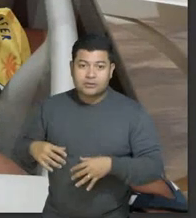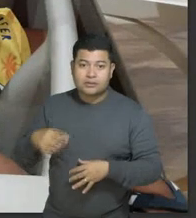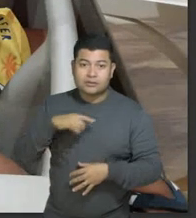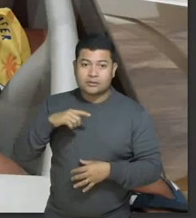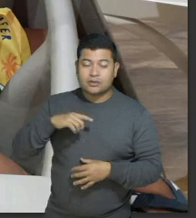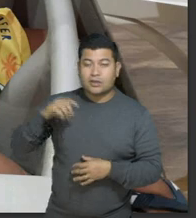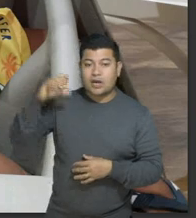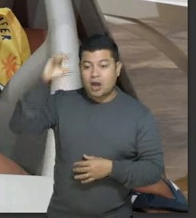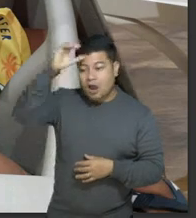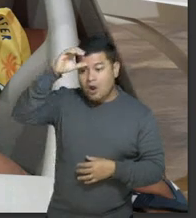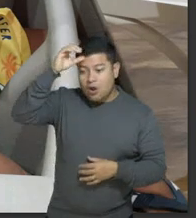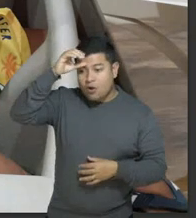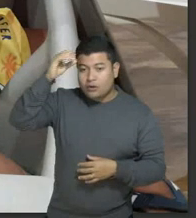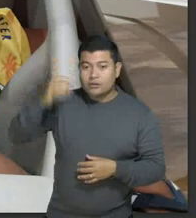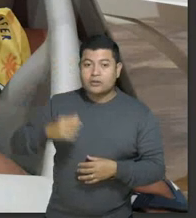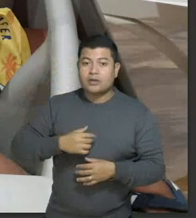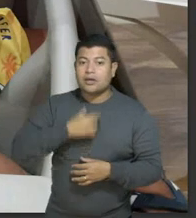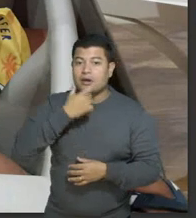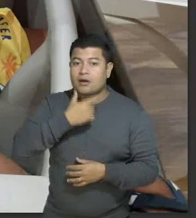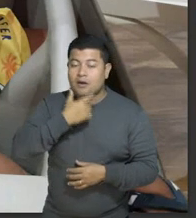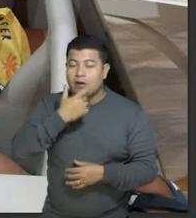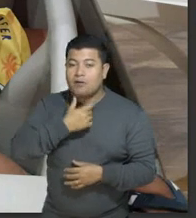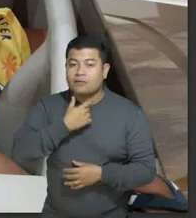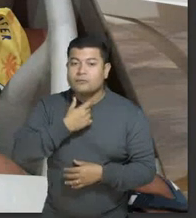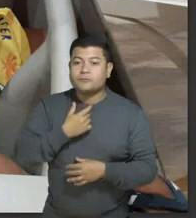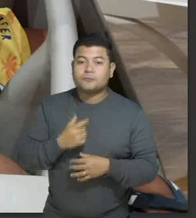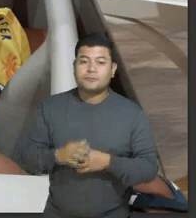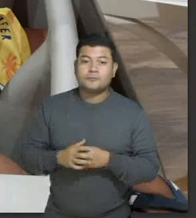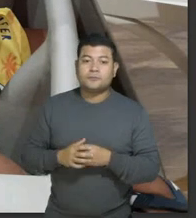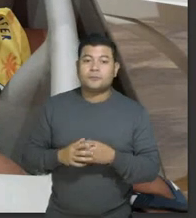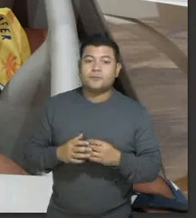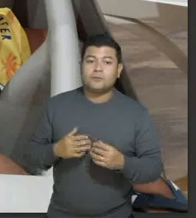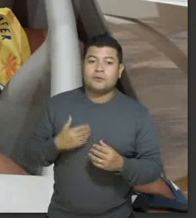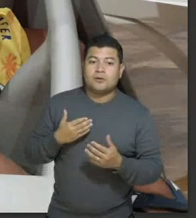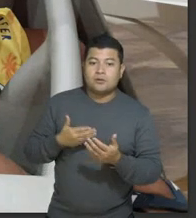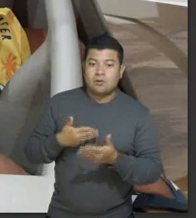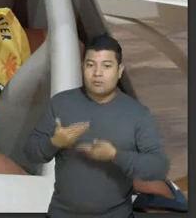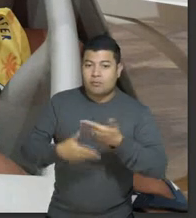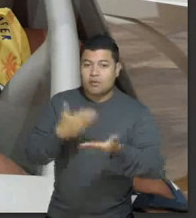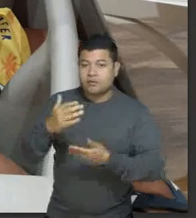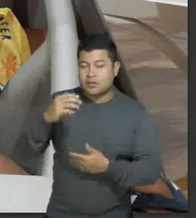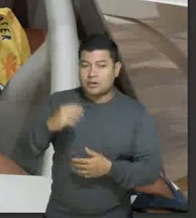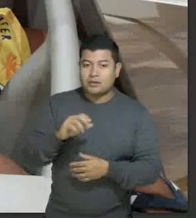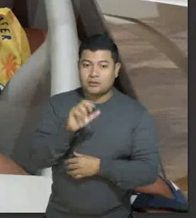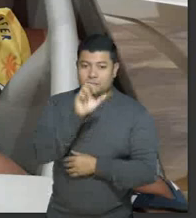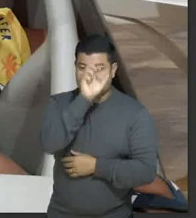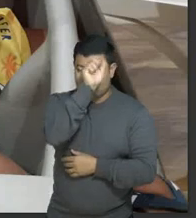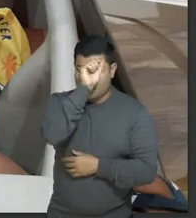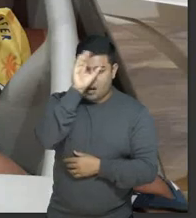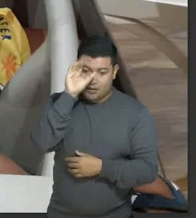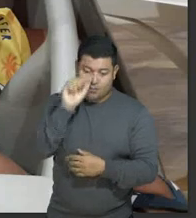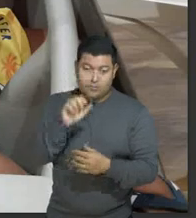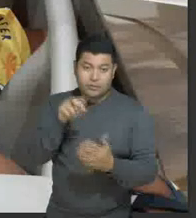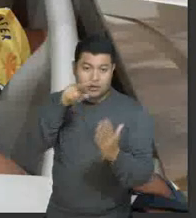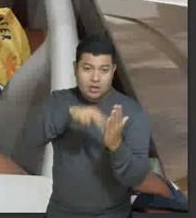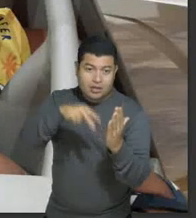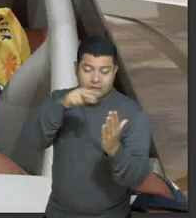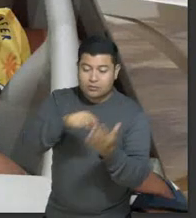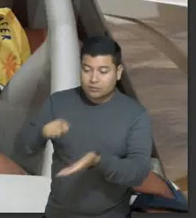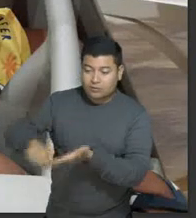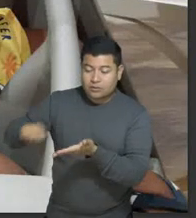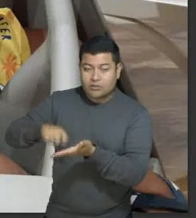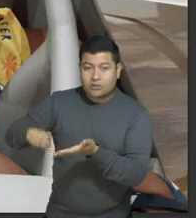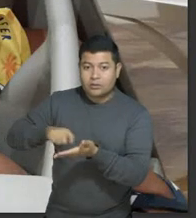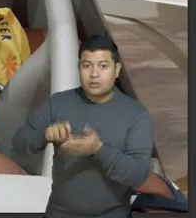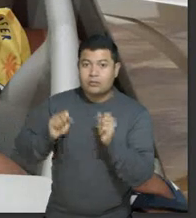no início do processo de alfabetização, lá no início do primeiro ano, podia ser indicador, a gente poderia considerar